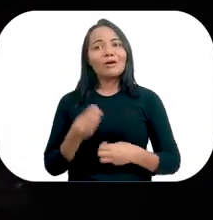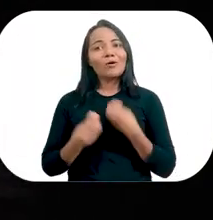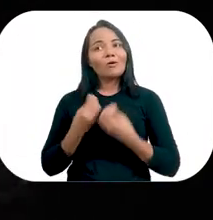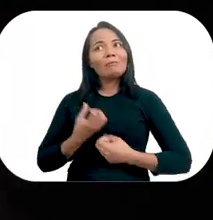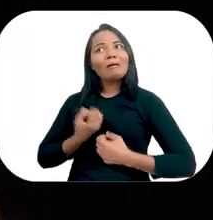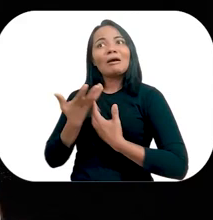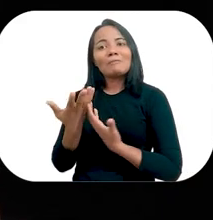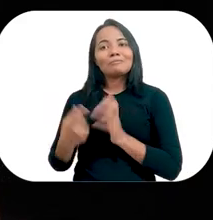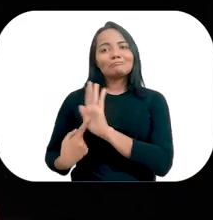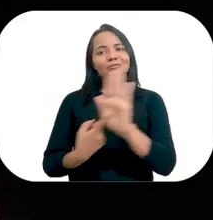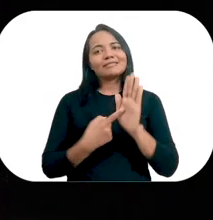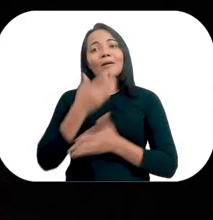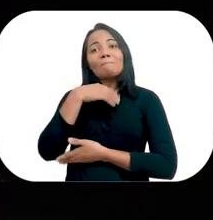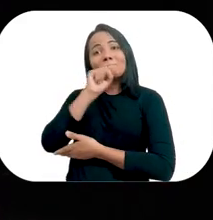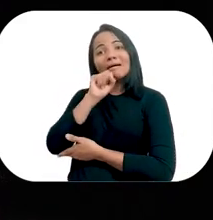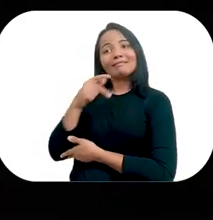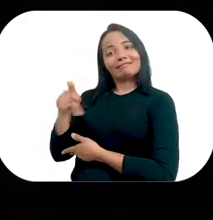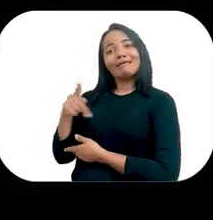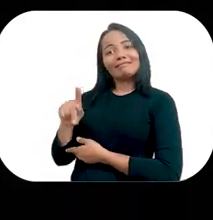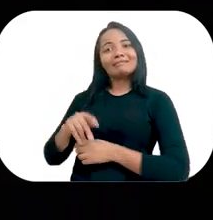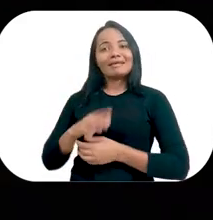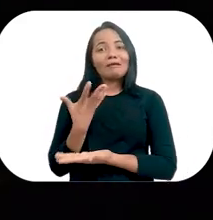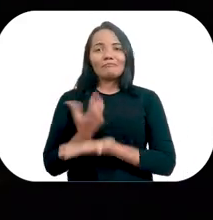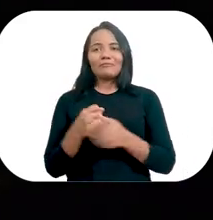o pai dele, o Gonzagão, gravou essa música maravilhosa.